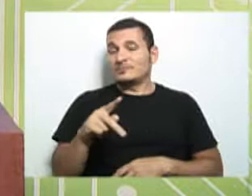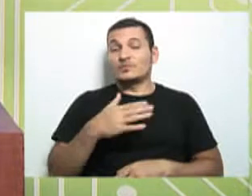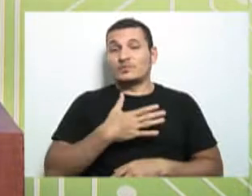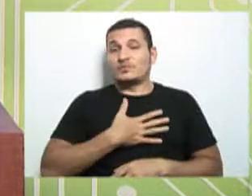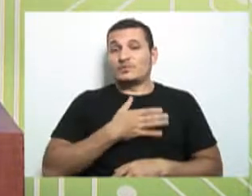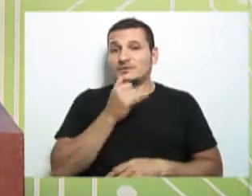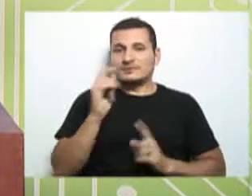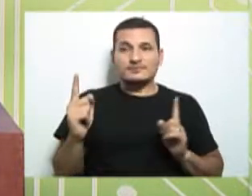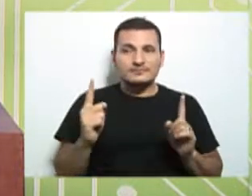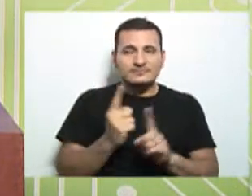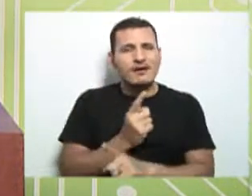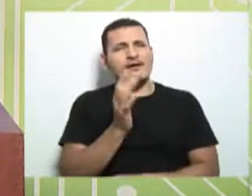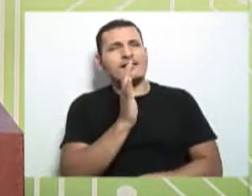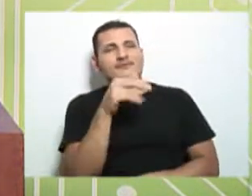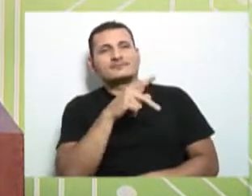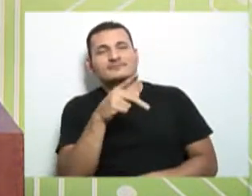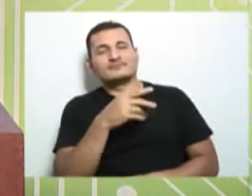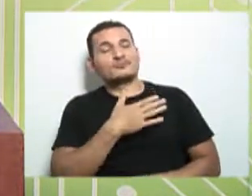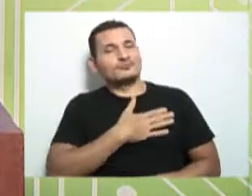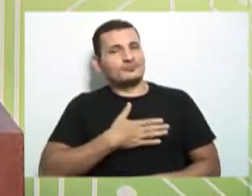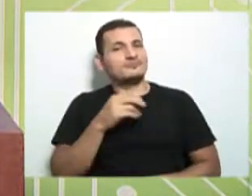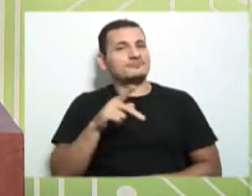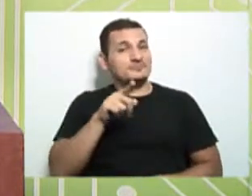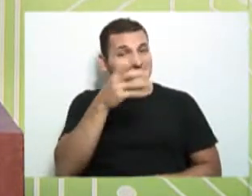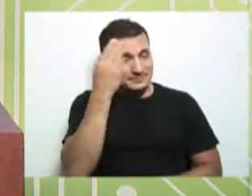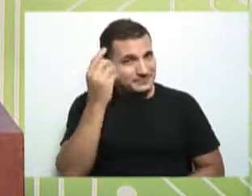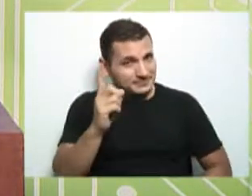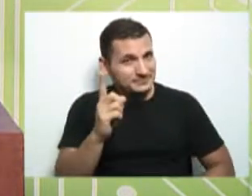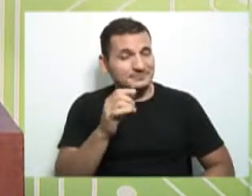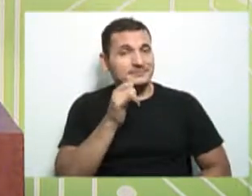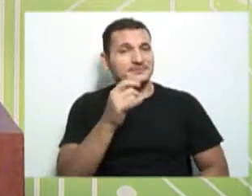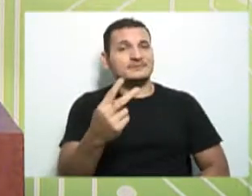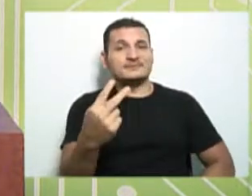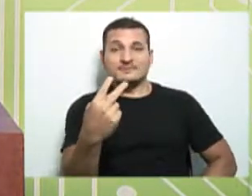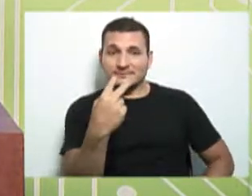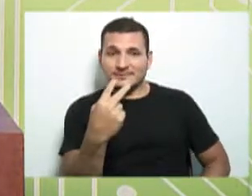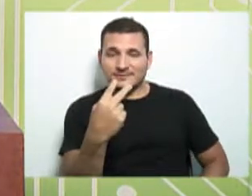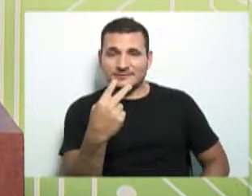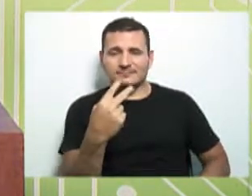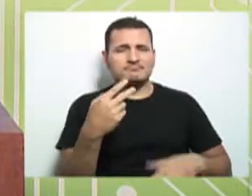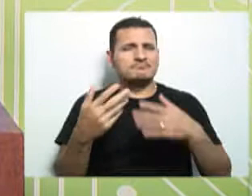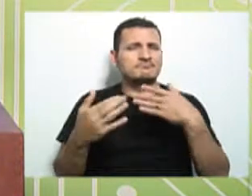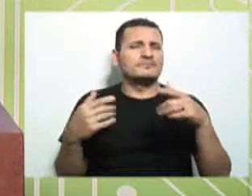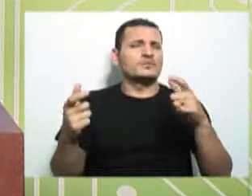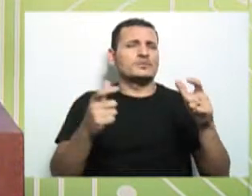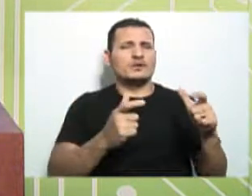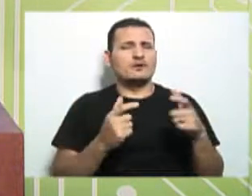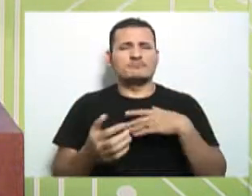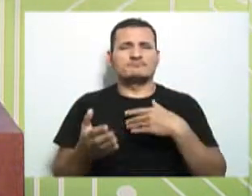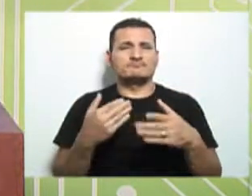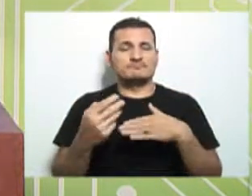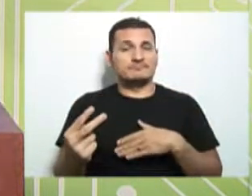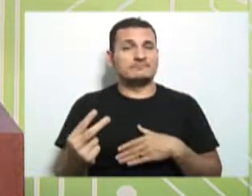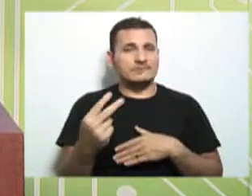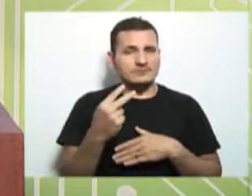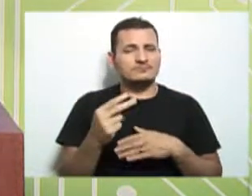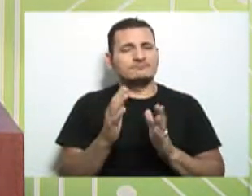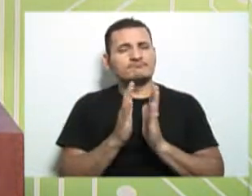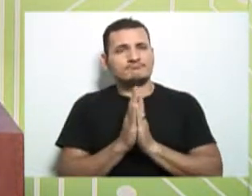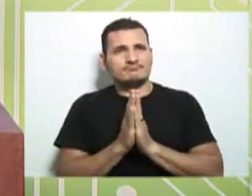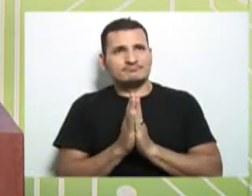reconhecido na rua. Não esquece disso, não. Tá bom? Se me ver por aí, independente de onde você está, se me ver por aí, por